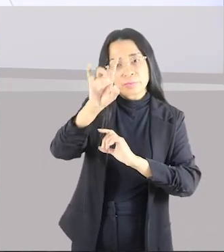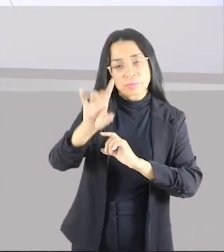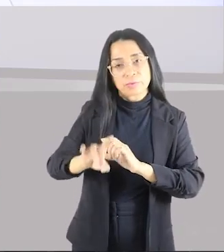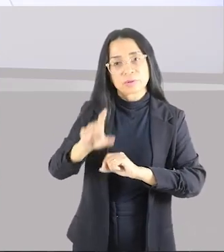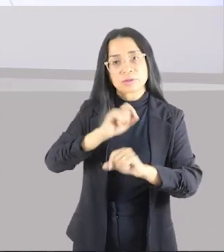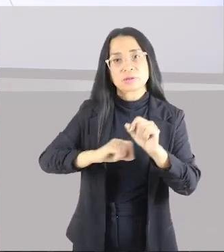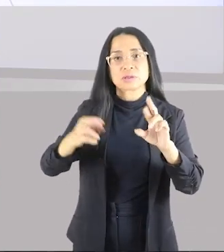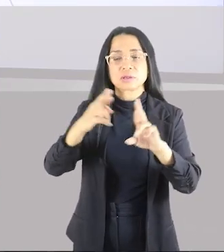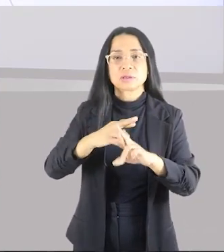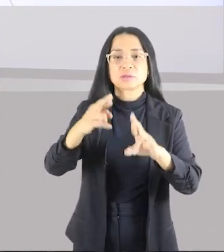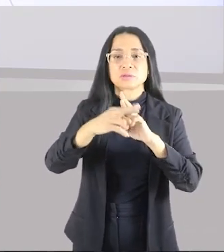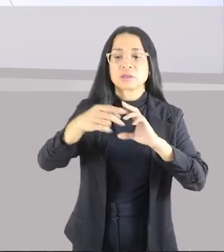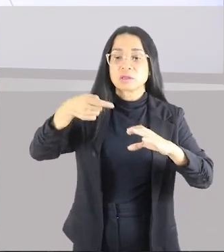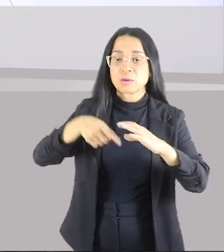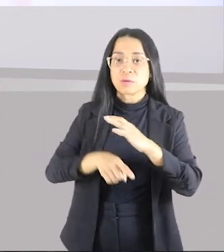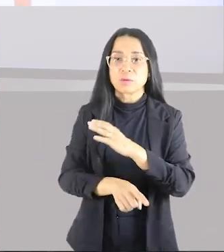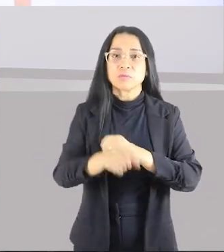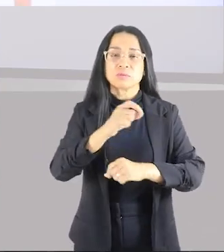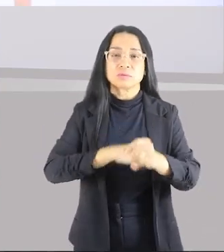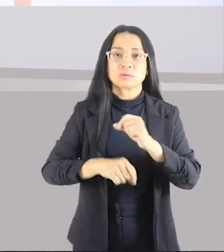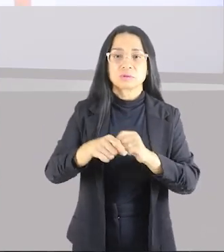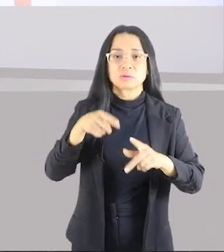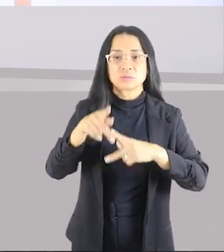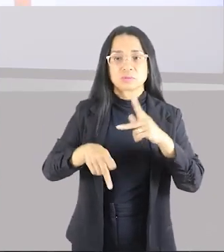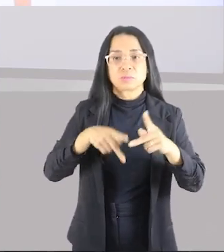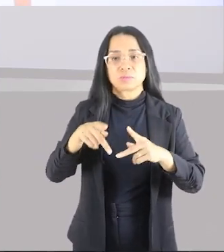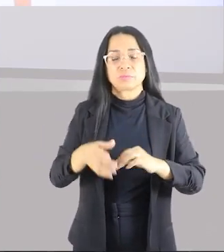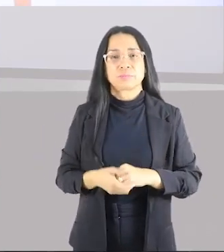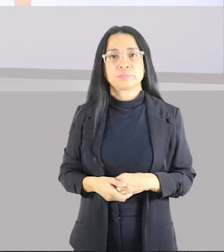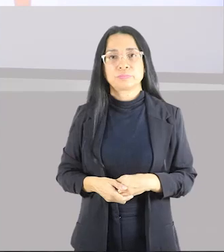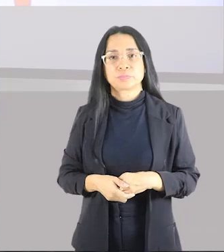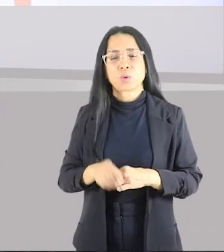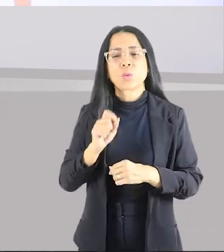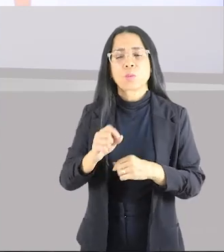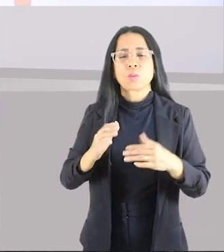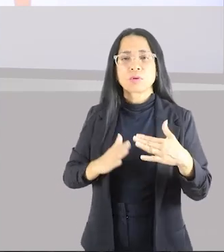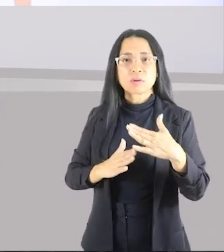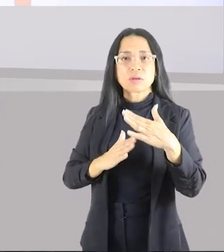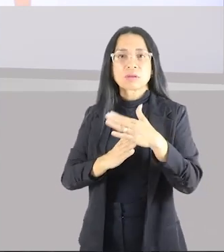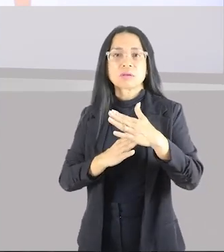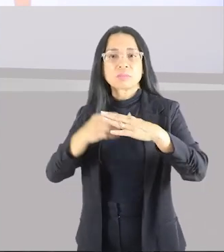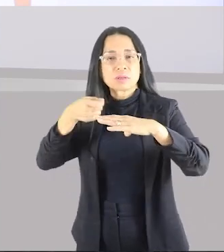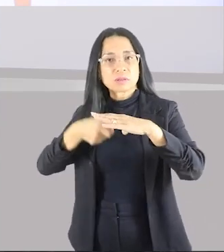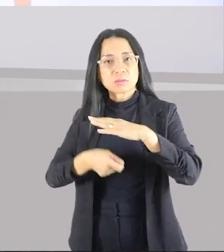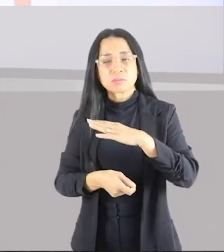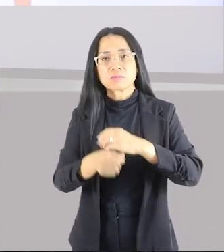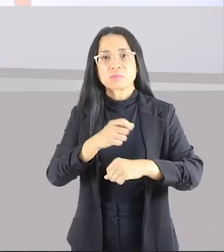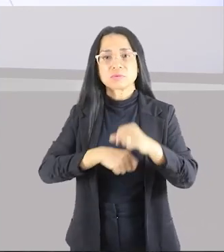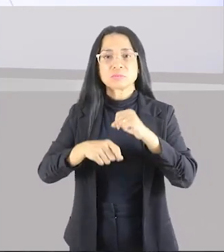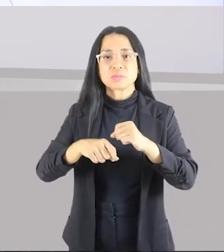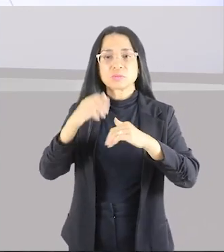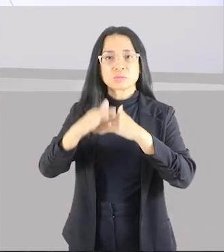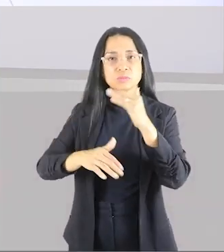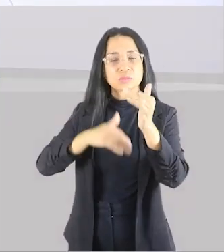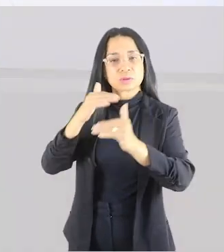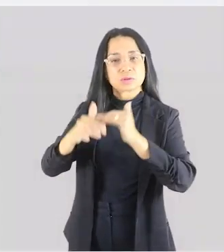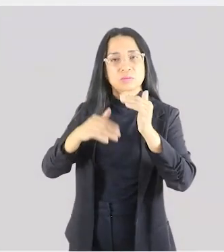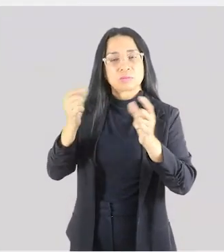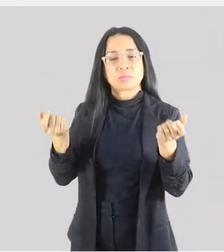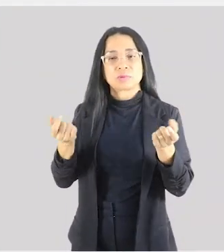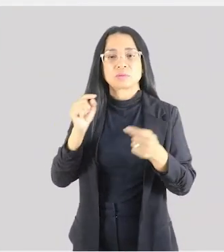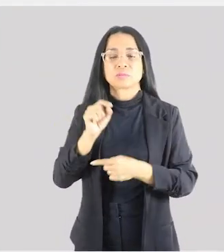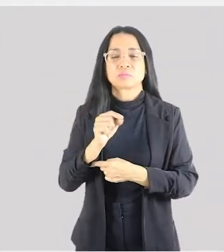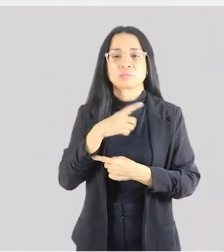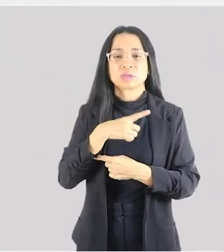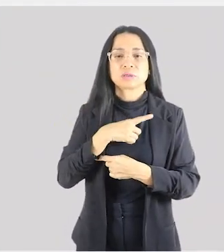povo. O que impede, por exemplo, esse investimento no crescimento que leva em consideração essas raízes? A